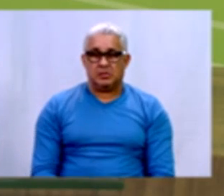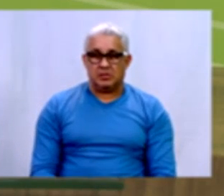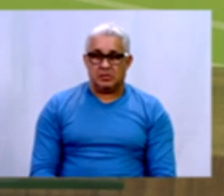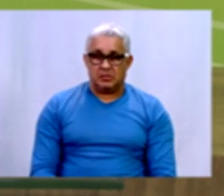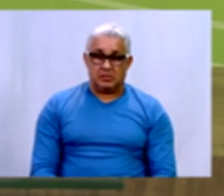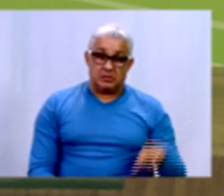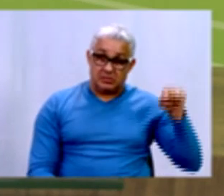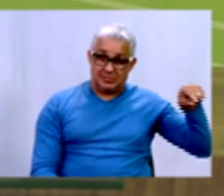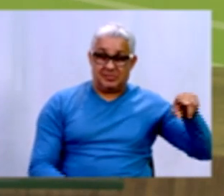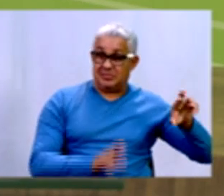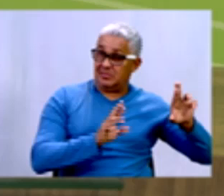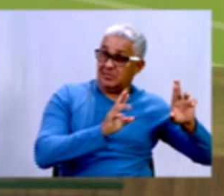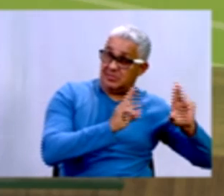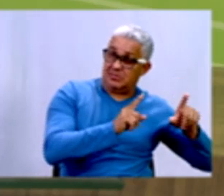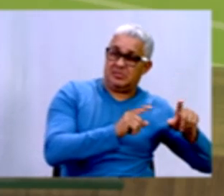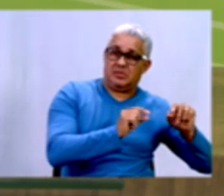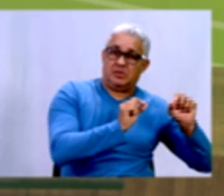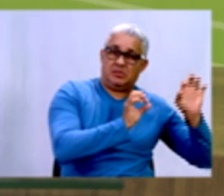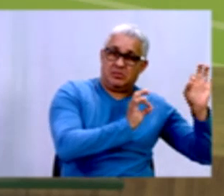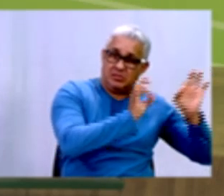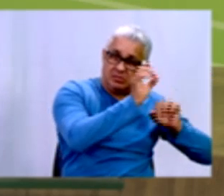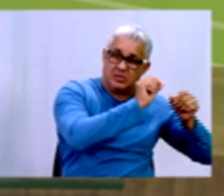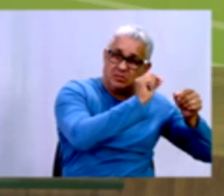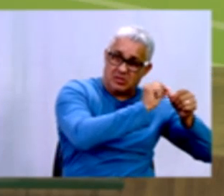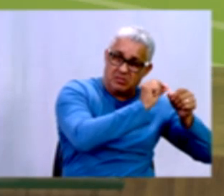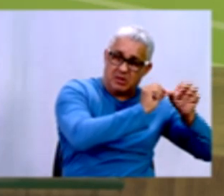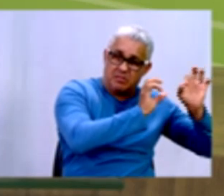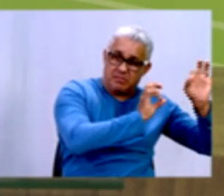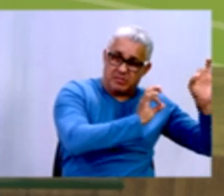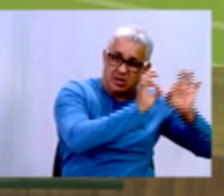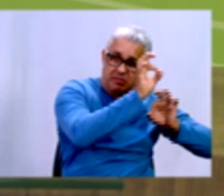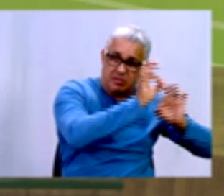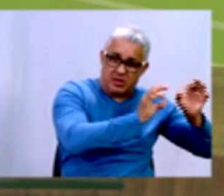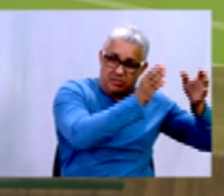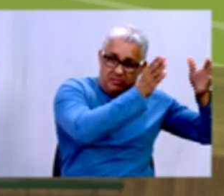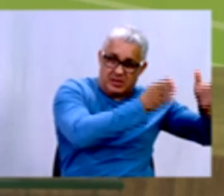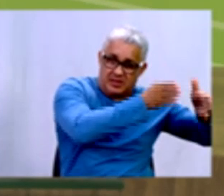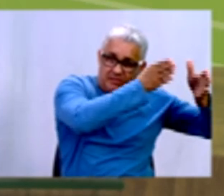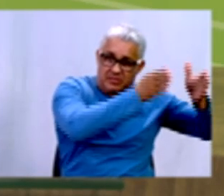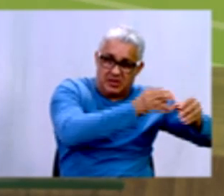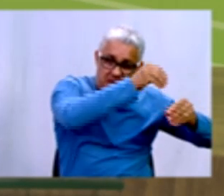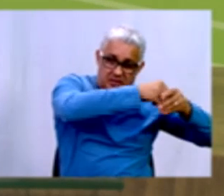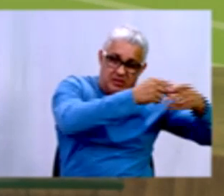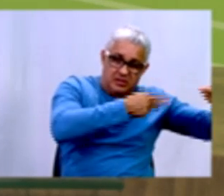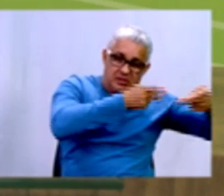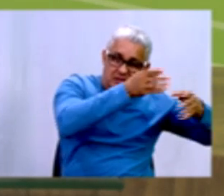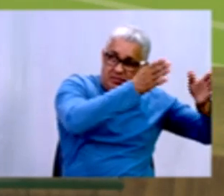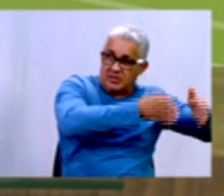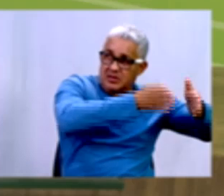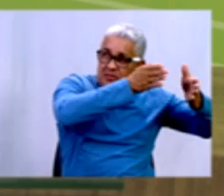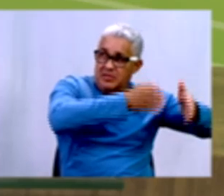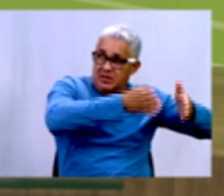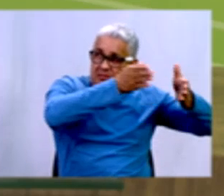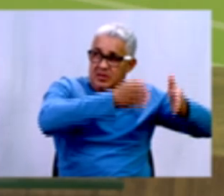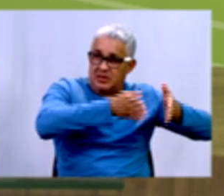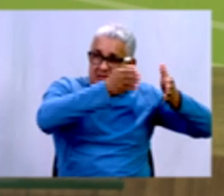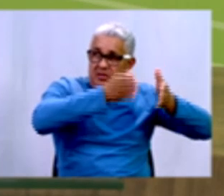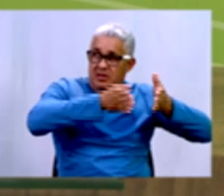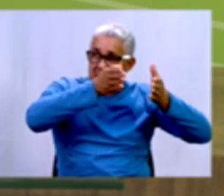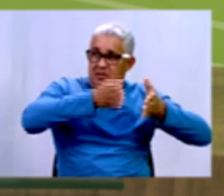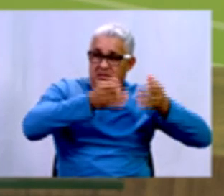no Scrum não, né? Você vai fazendo aos poucos cada fase do projeto, sem precisar fazer